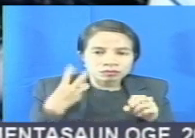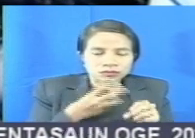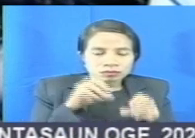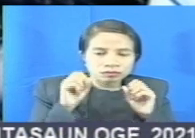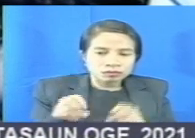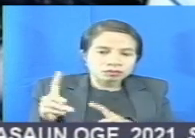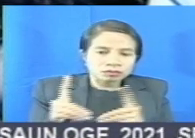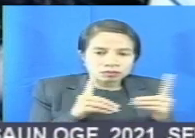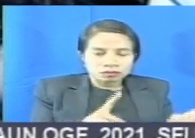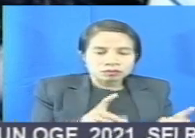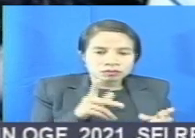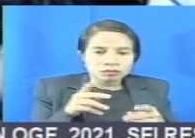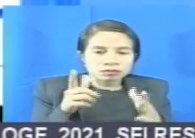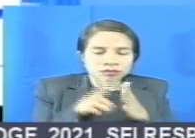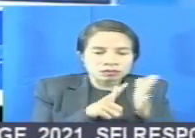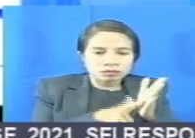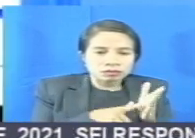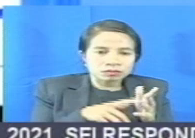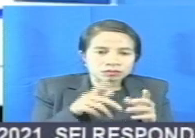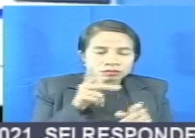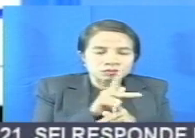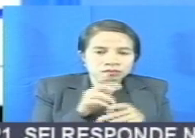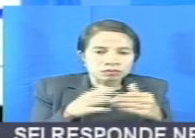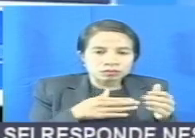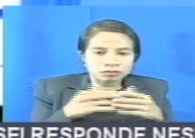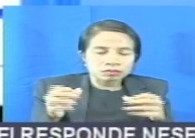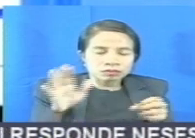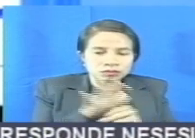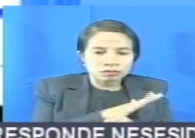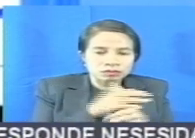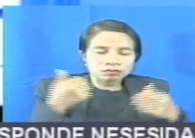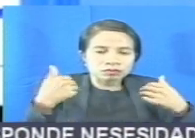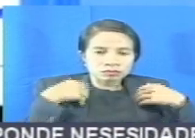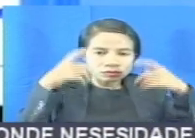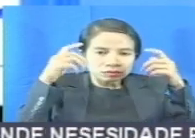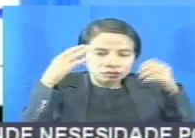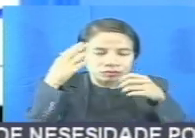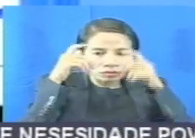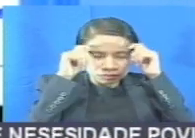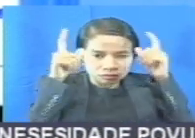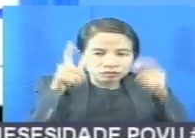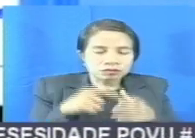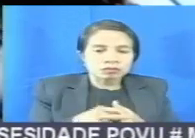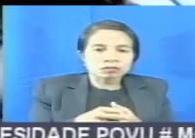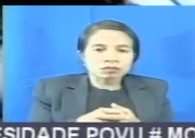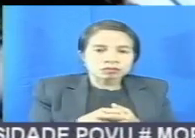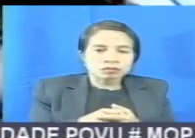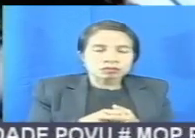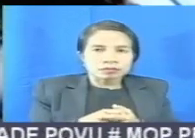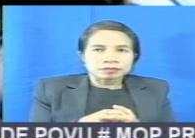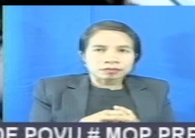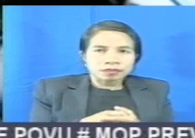implementa. E lei proteção civil né, completamente e operacionalizamente sim. E a território nacional. Quero que tu oração se preparação no se partido para ser neno, vai